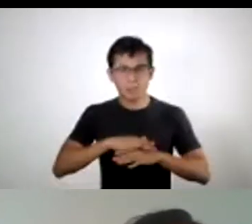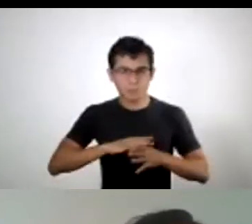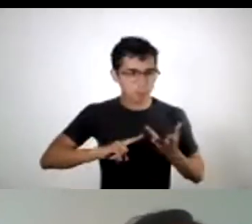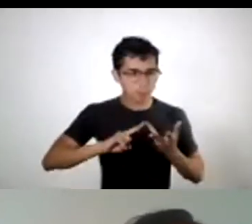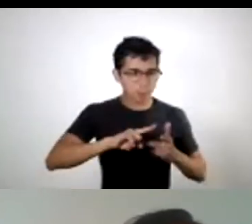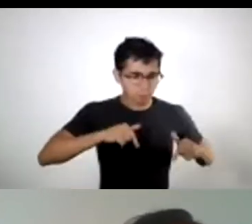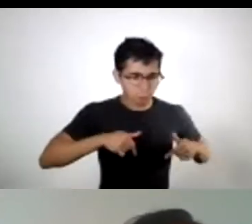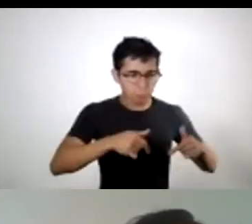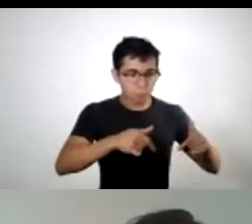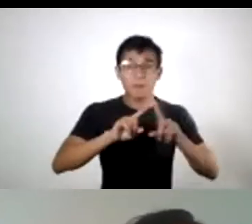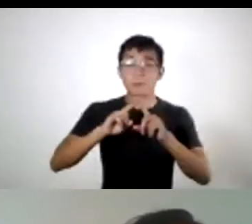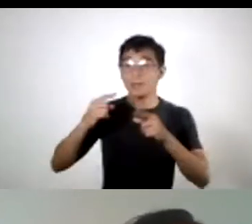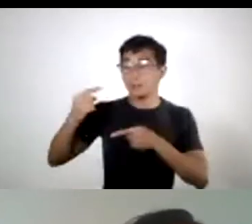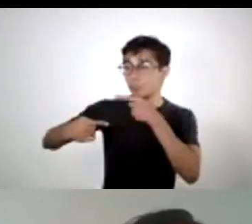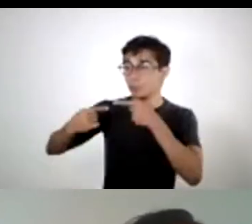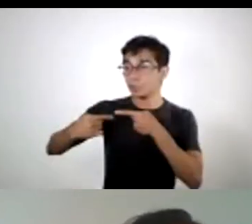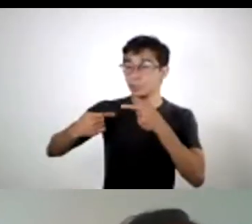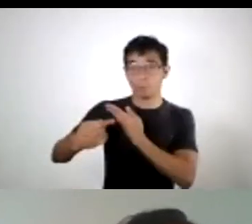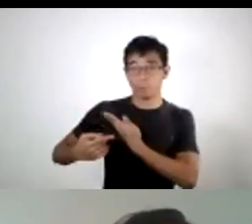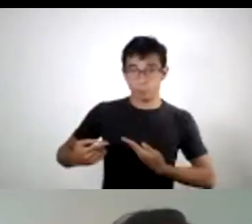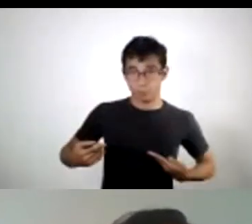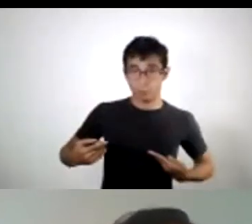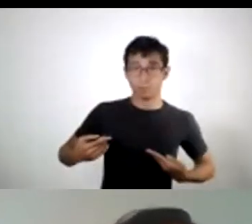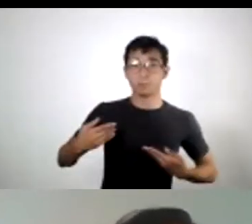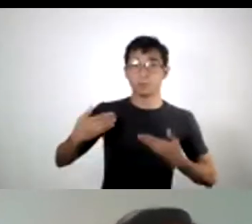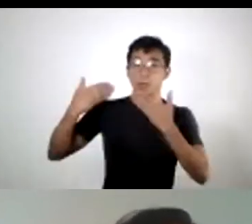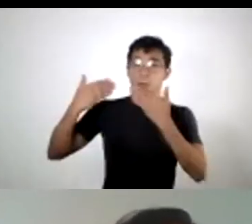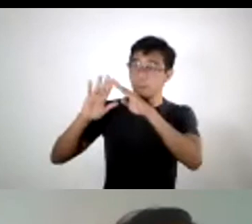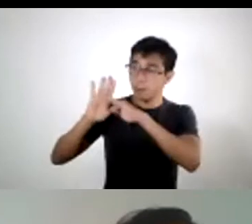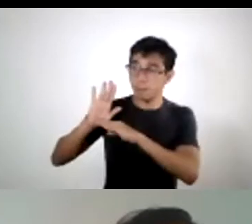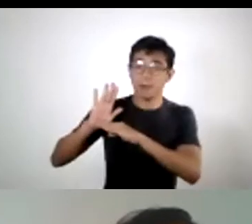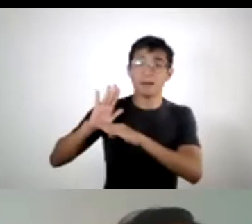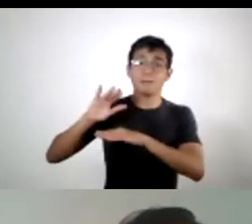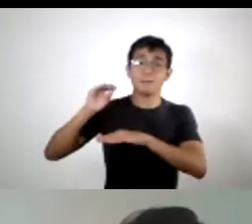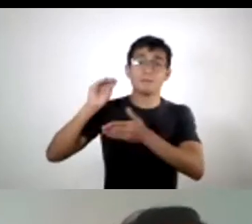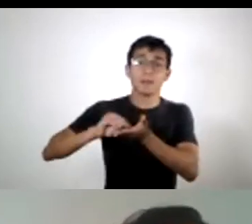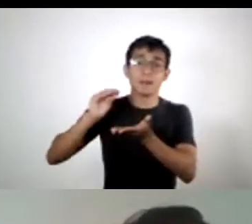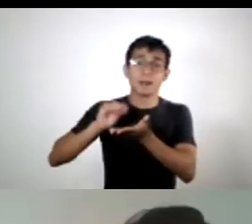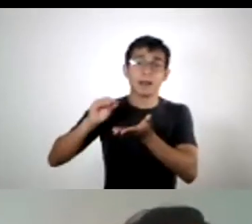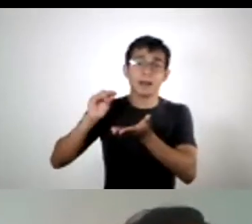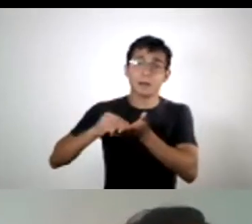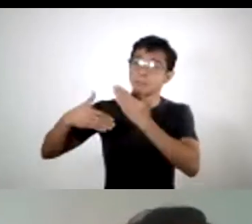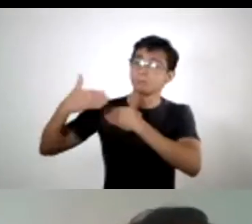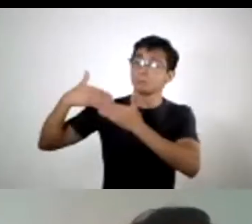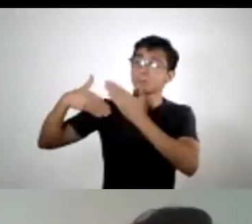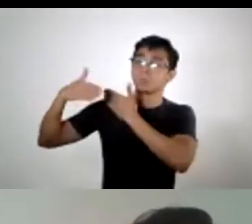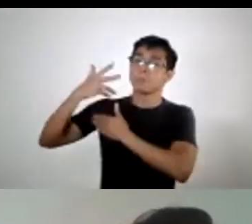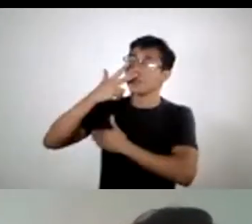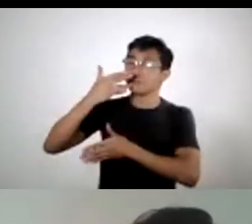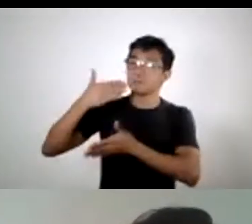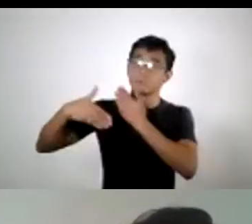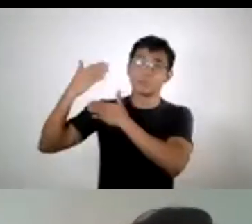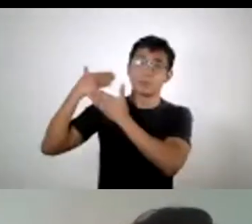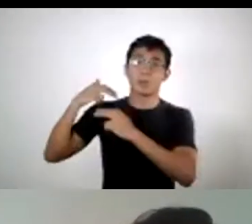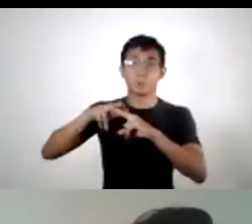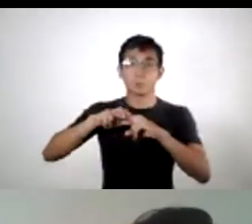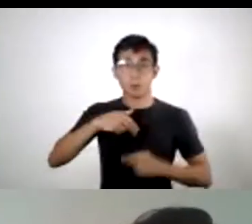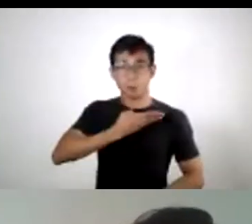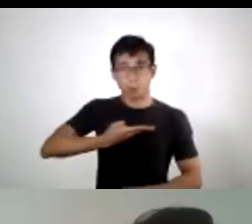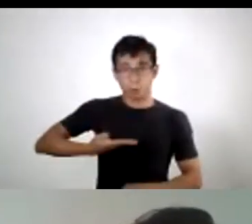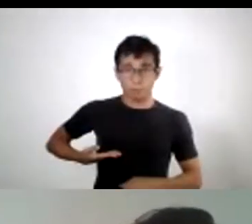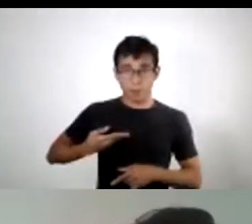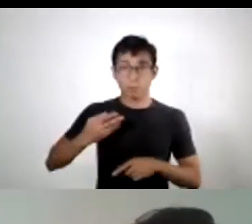políticas públicas nacionais, a gente teme pelo retrocesso, porque esse desgoverno também